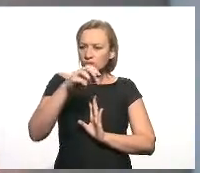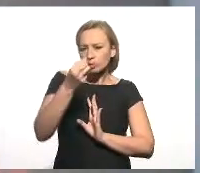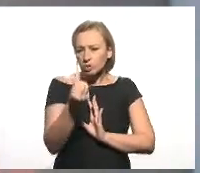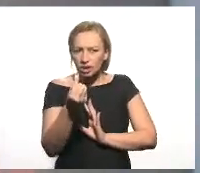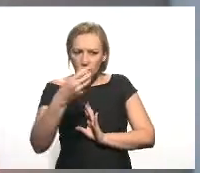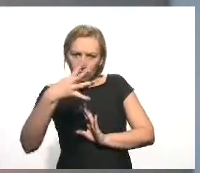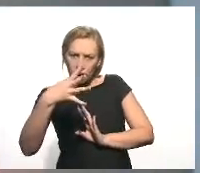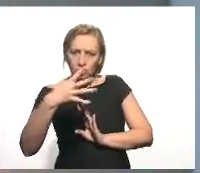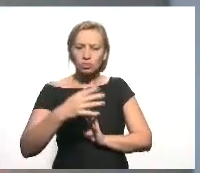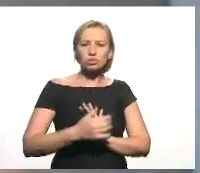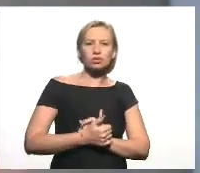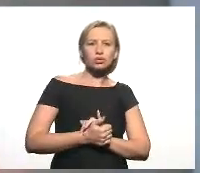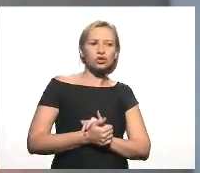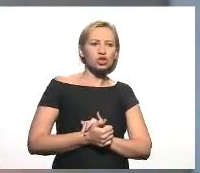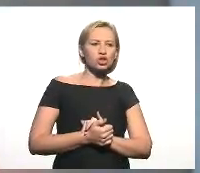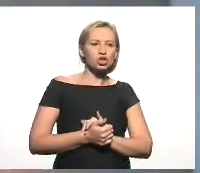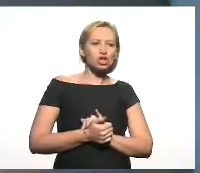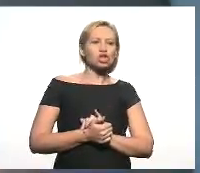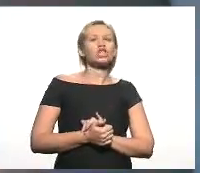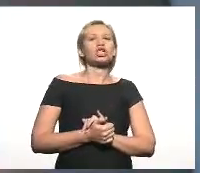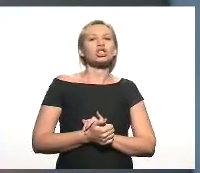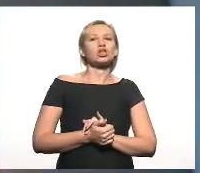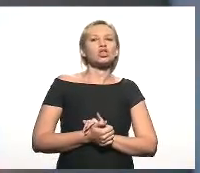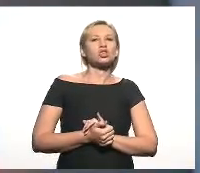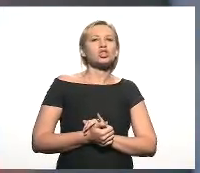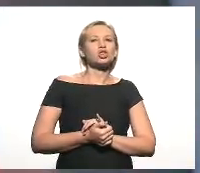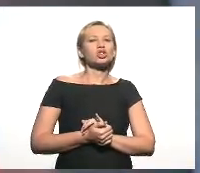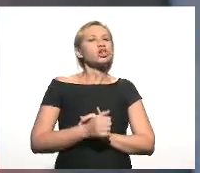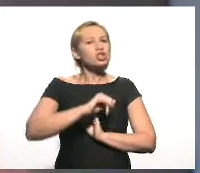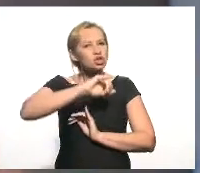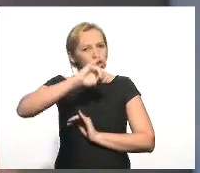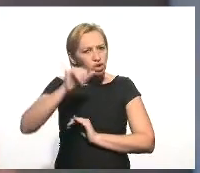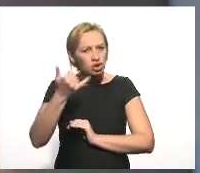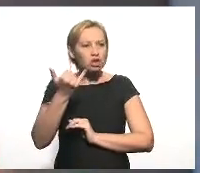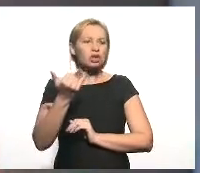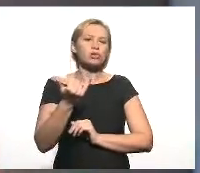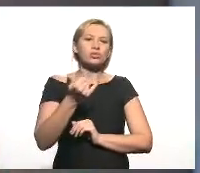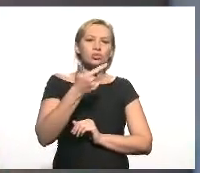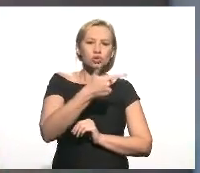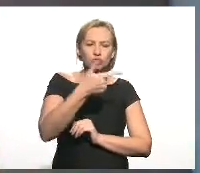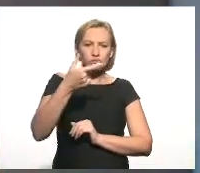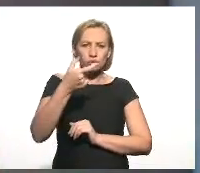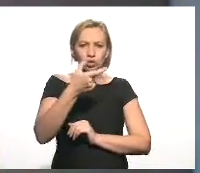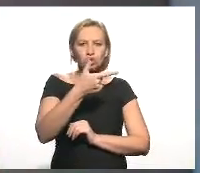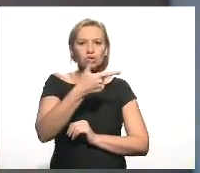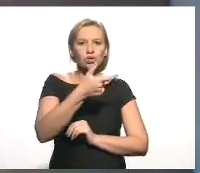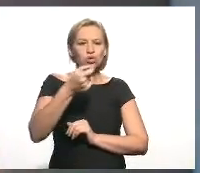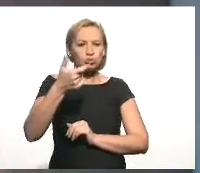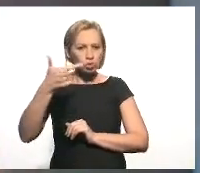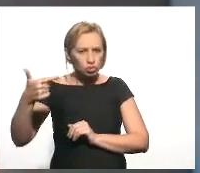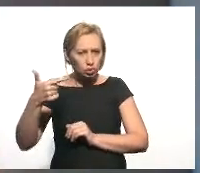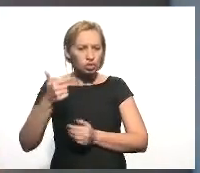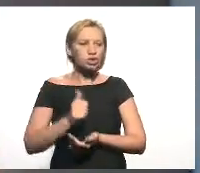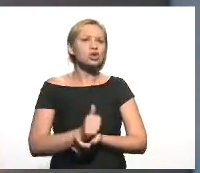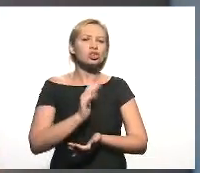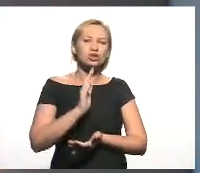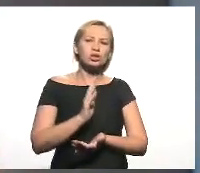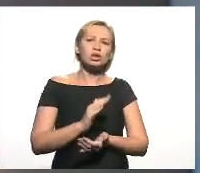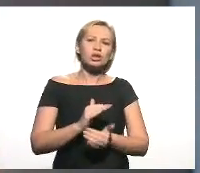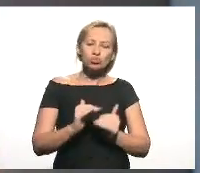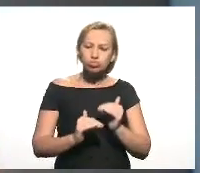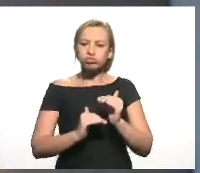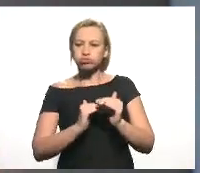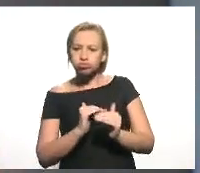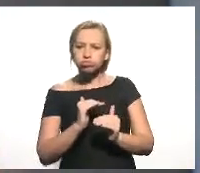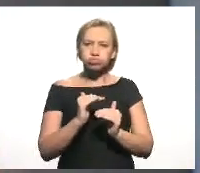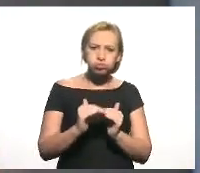3564, de janeiro de 2002, mas ele já vinha se desenvolvendo desde o ano anterior, e ele tem feito